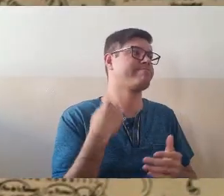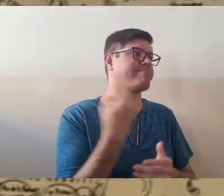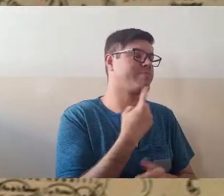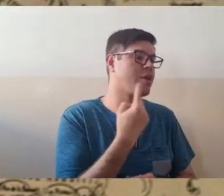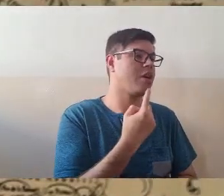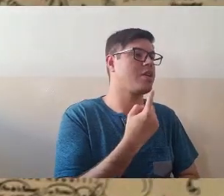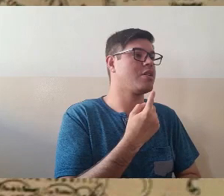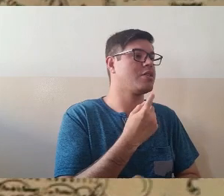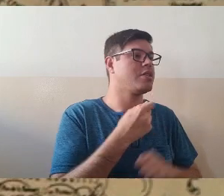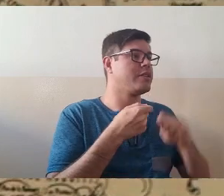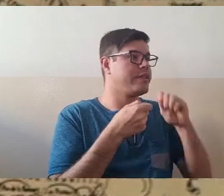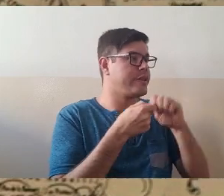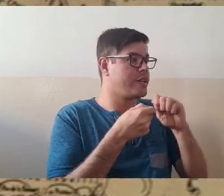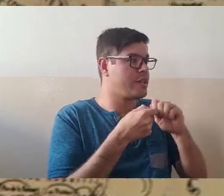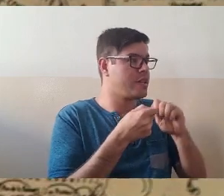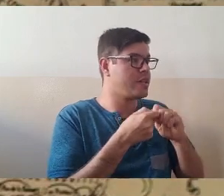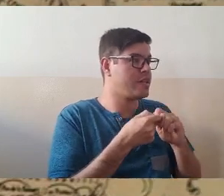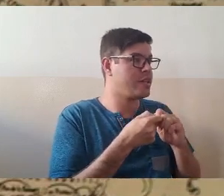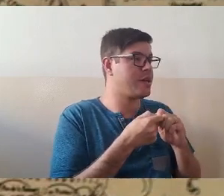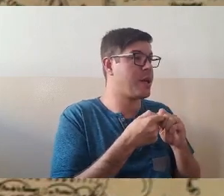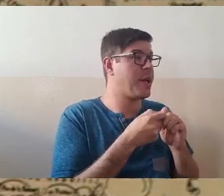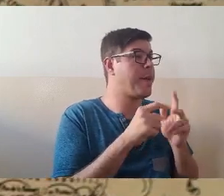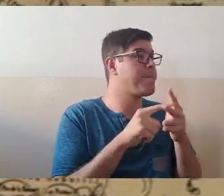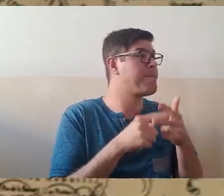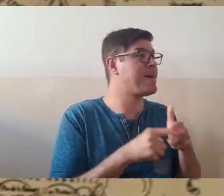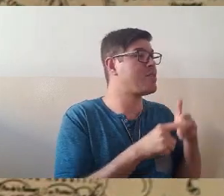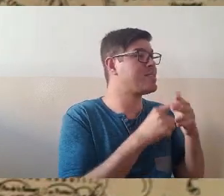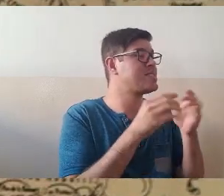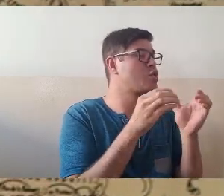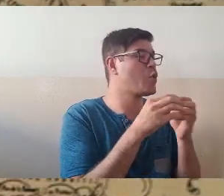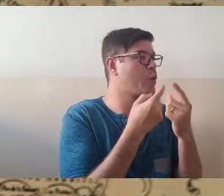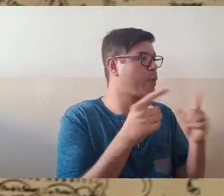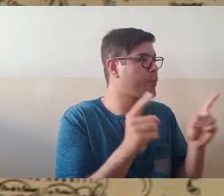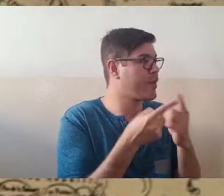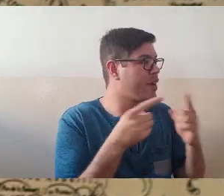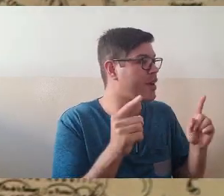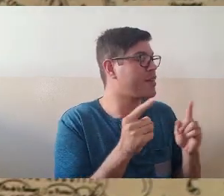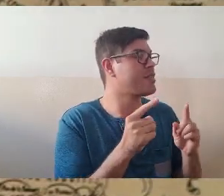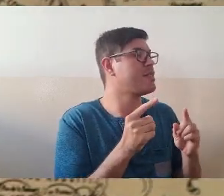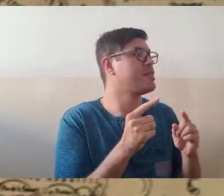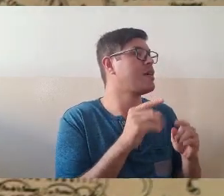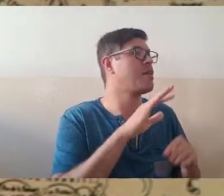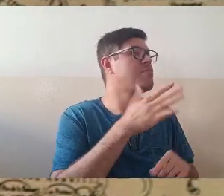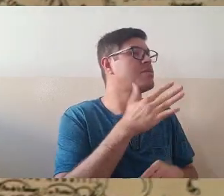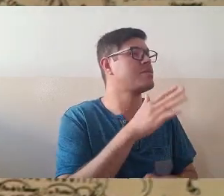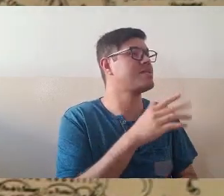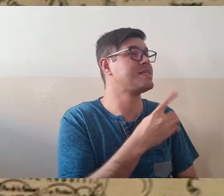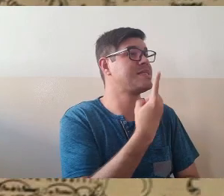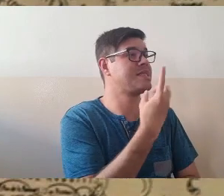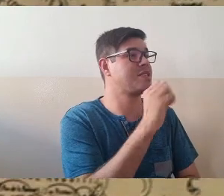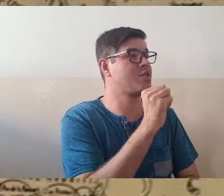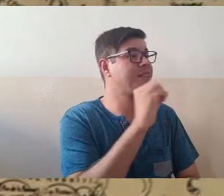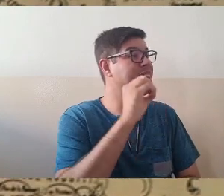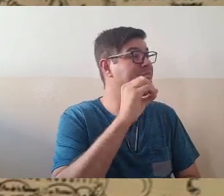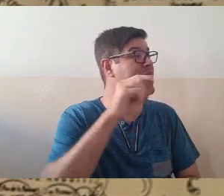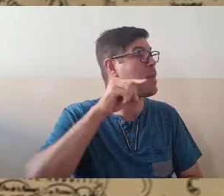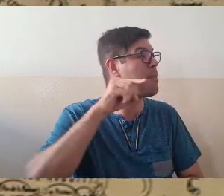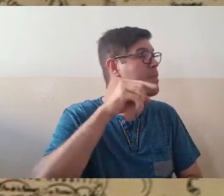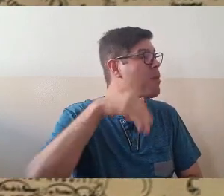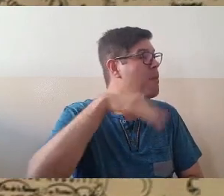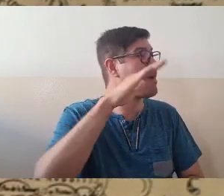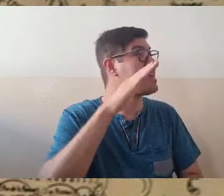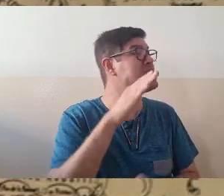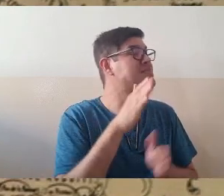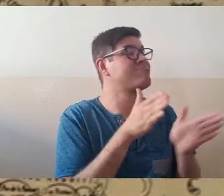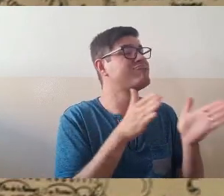de vigência, de manutenção do trabalho da banda, aproximadamente na casa de R$180 mil ano, a ser